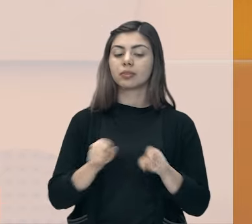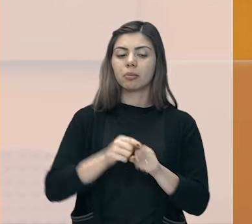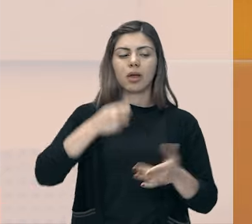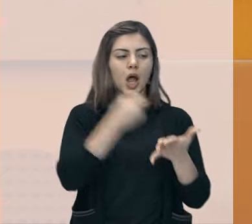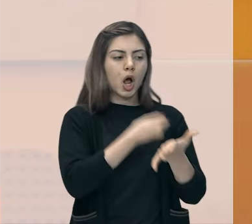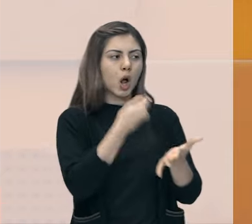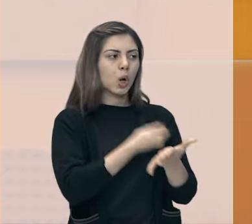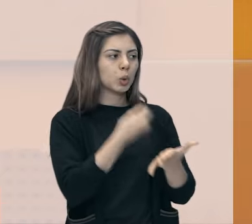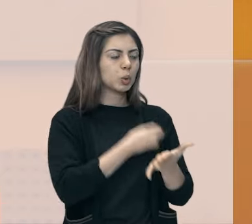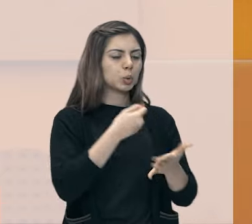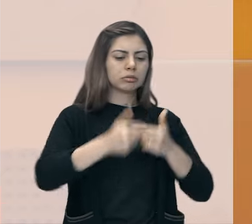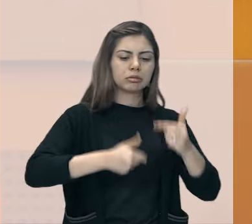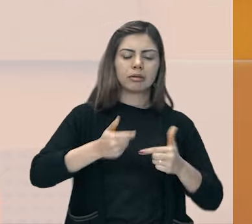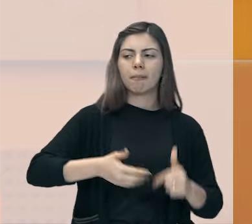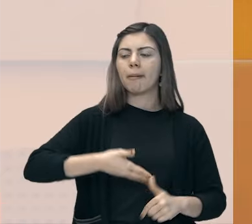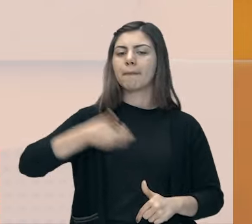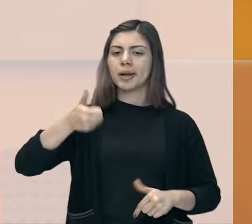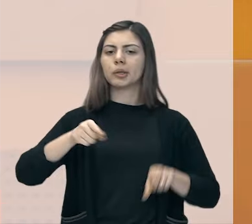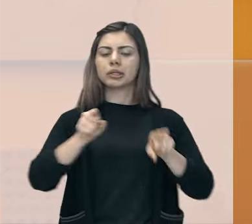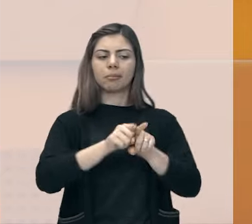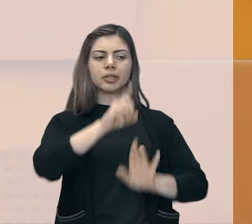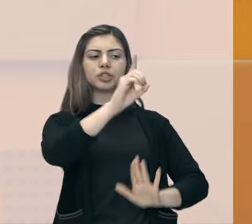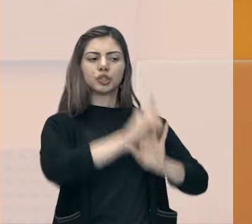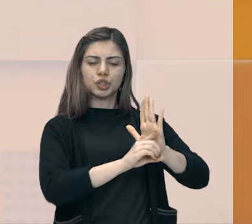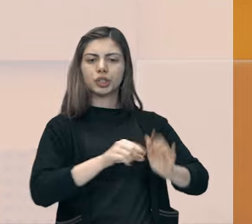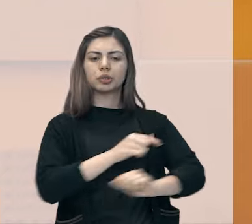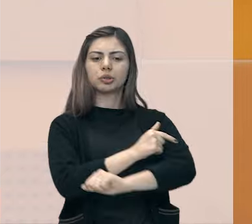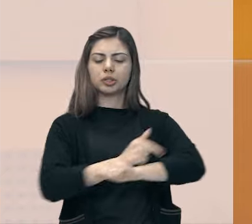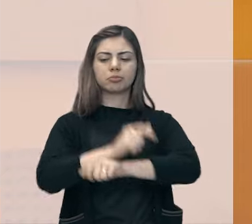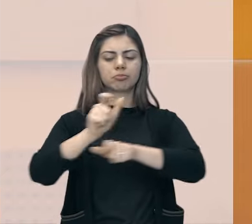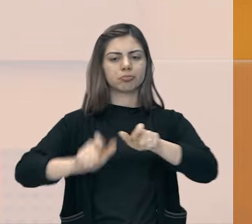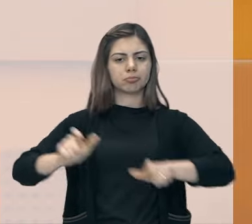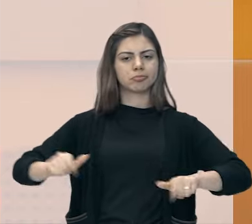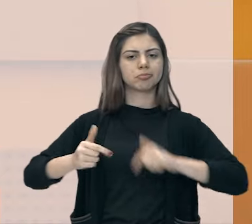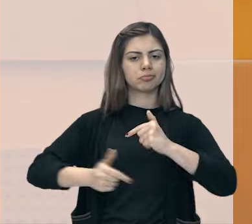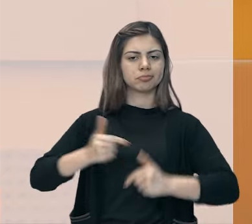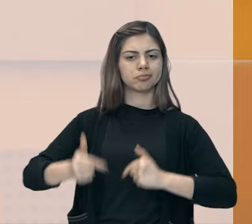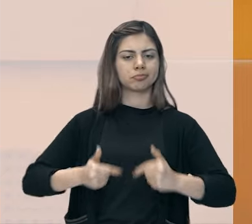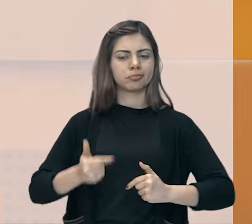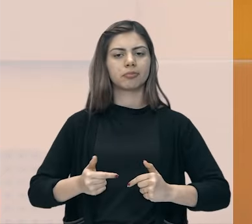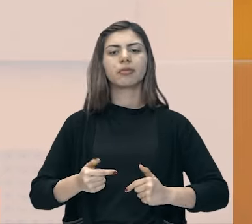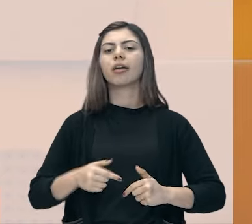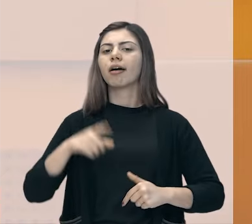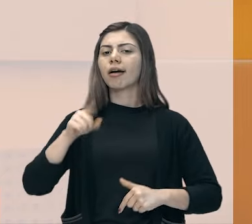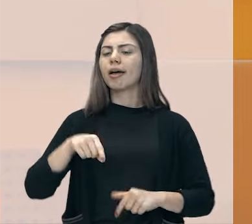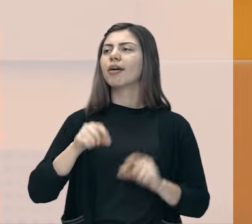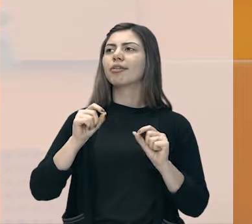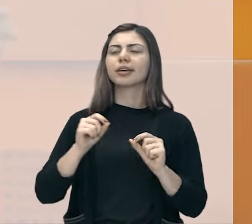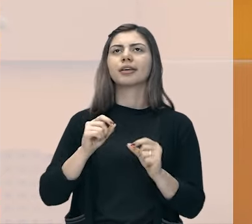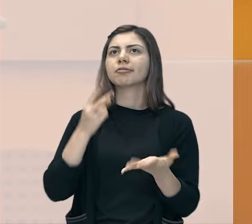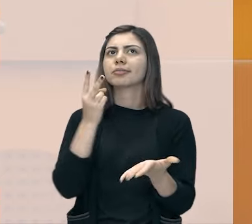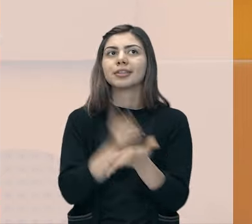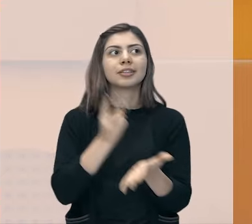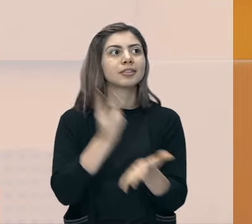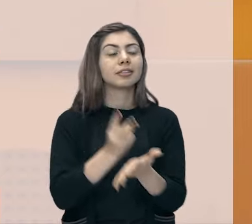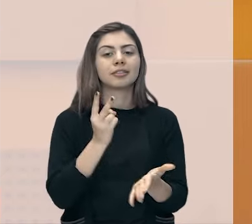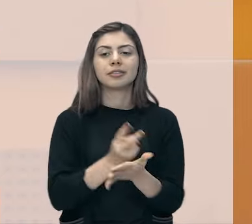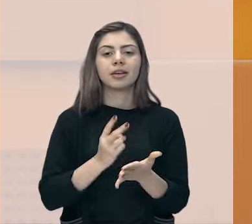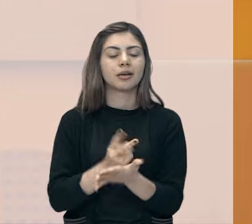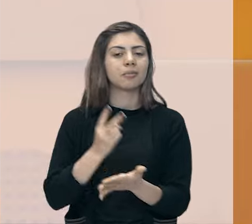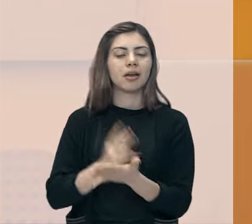melhores, direito e respeito para todos os trabalhadores é como uma melodia que não pode parar de